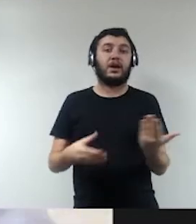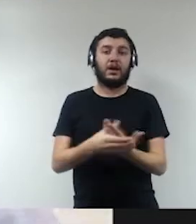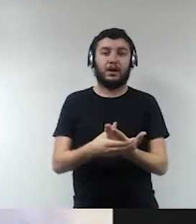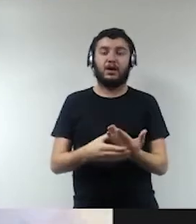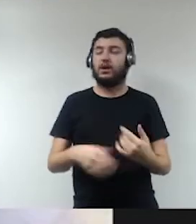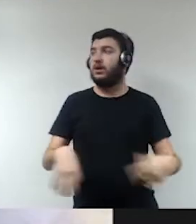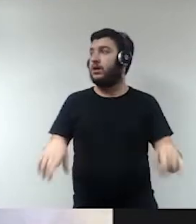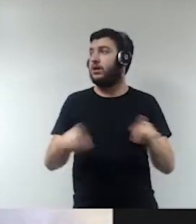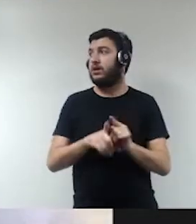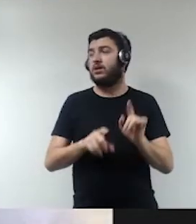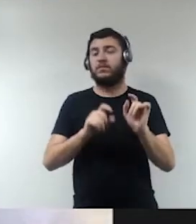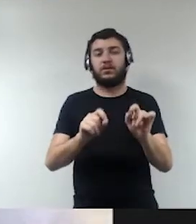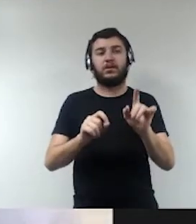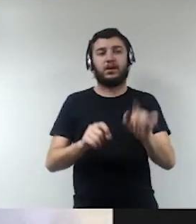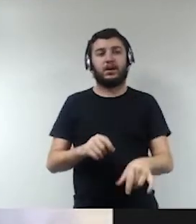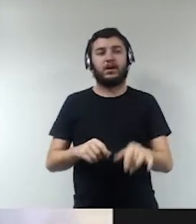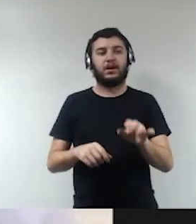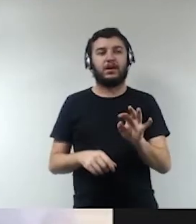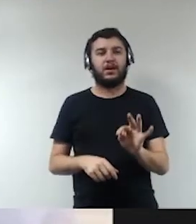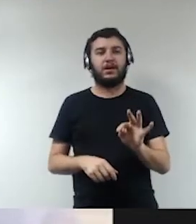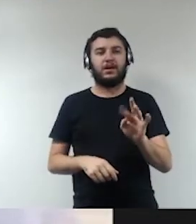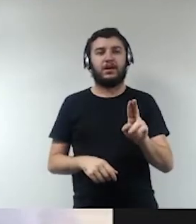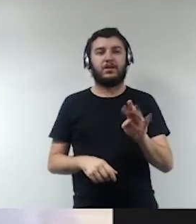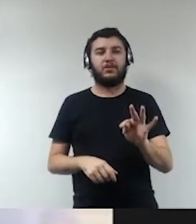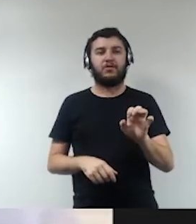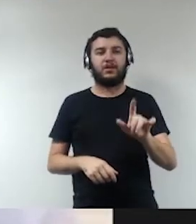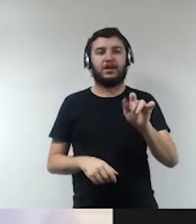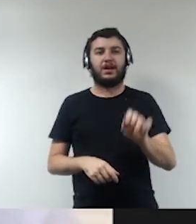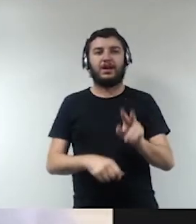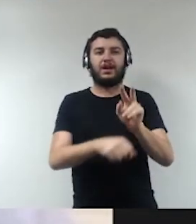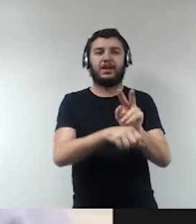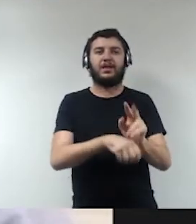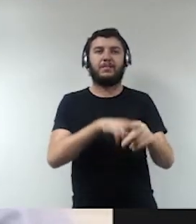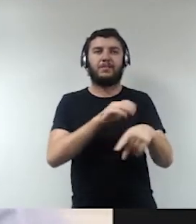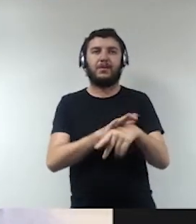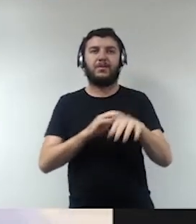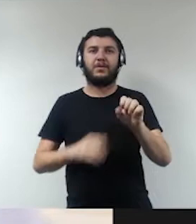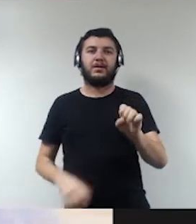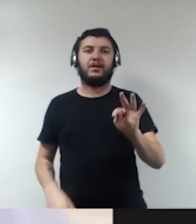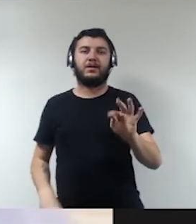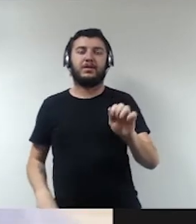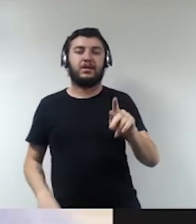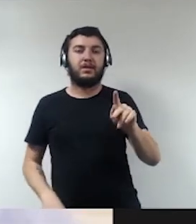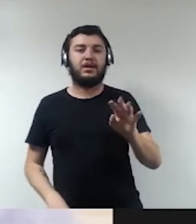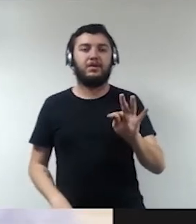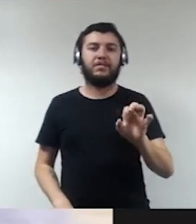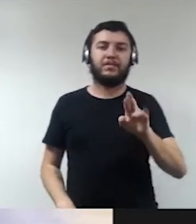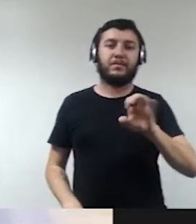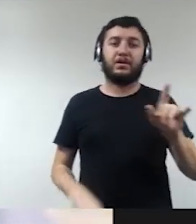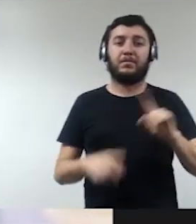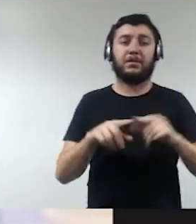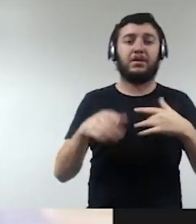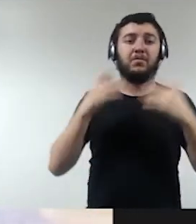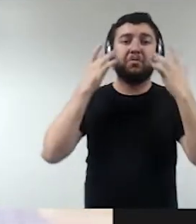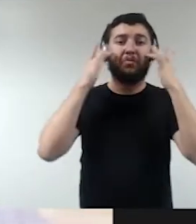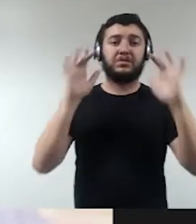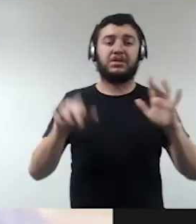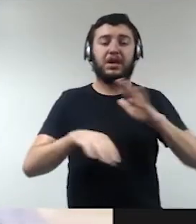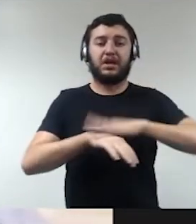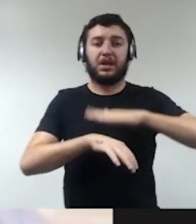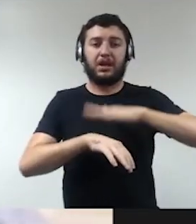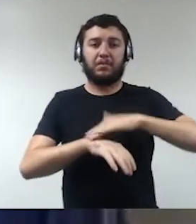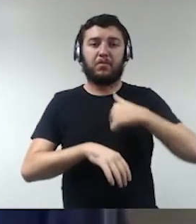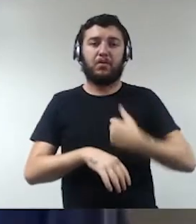requer como tutela de urgência a concessão do stay period. E eu não sei com quanto tempo eu estou, Rodrigo, eu acabei esquecendo